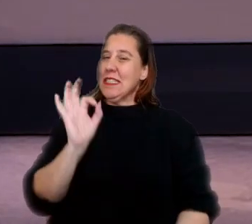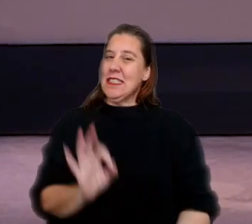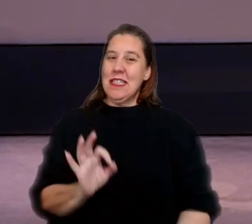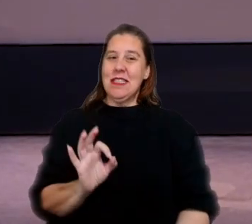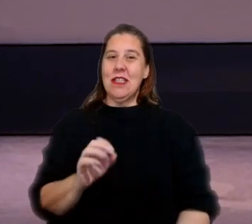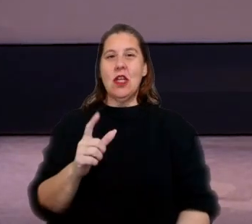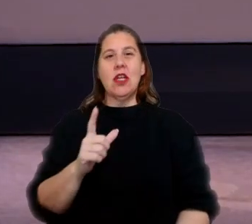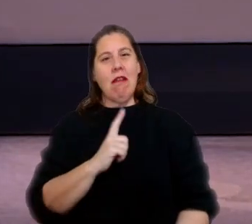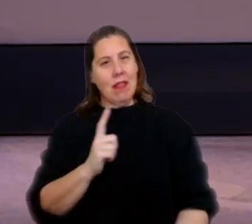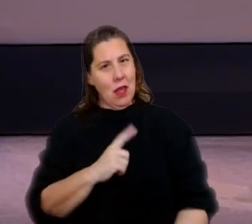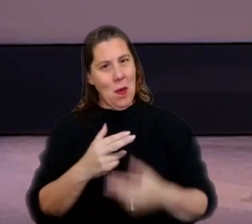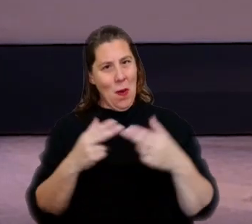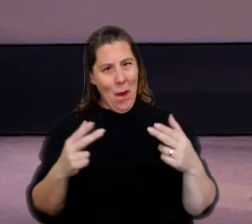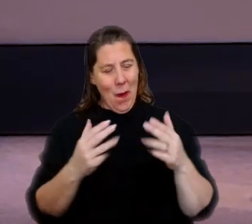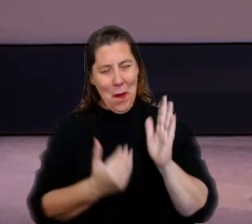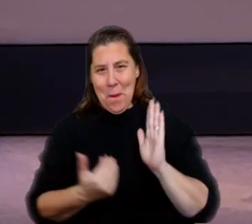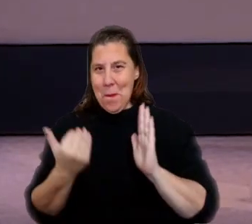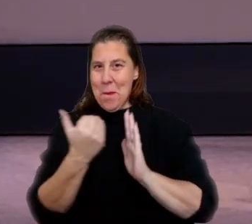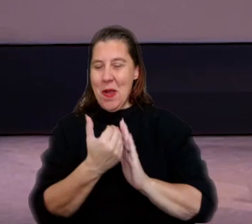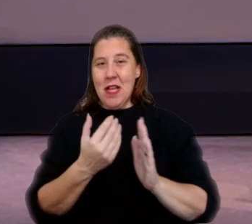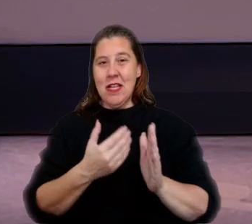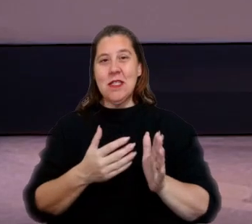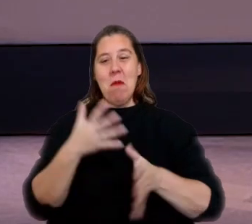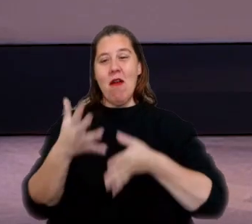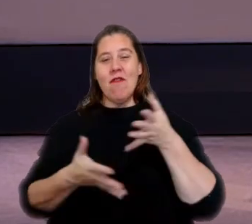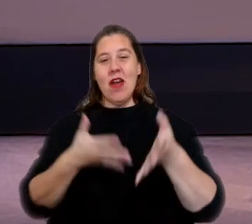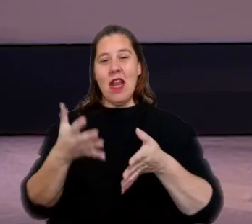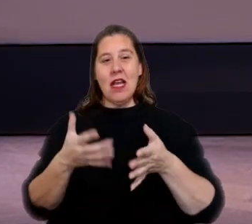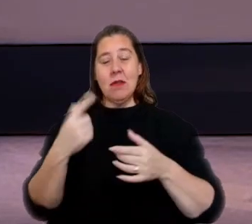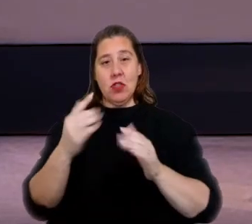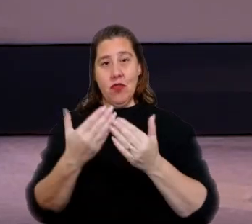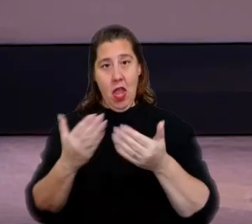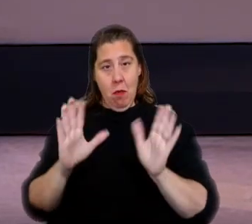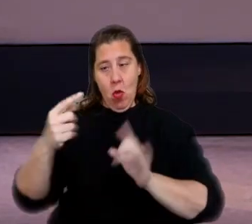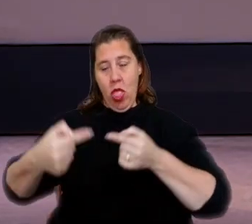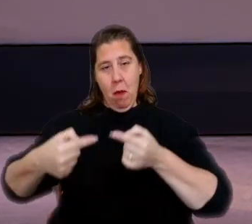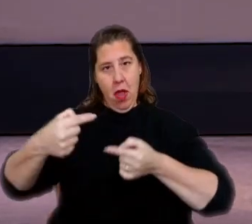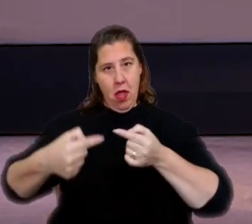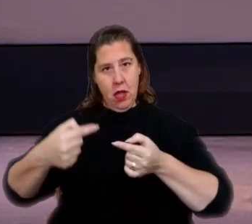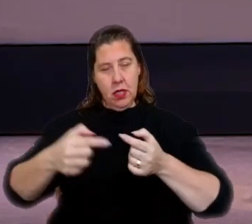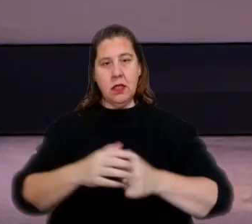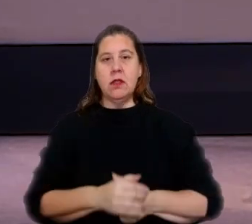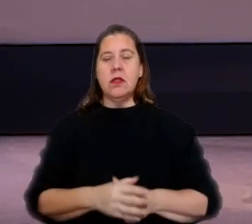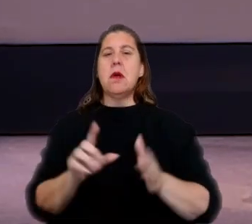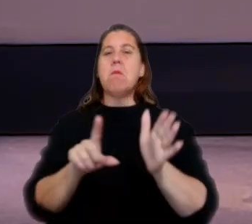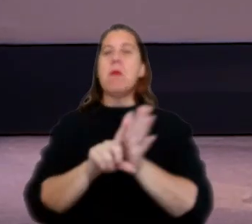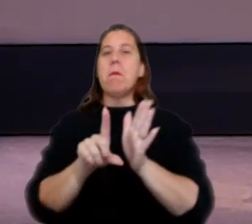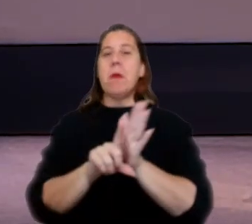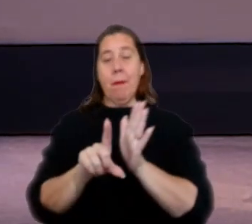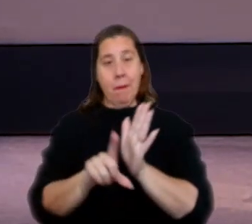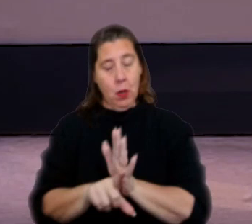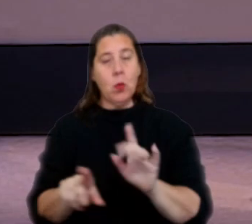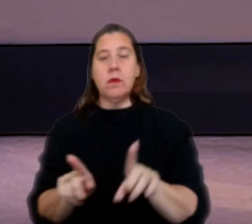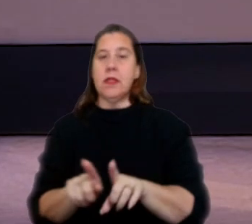Eu tenho certeza que você tem mais coisa para falar. E a gente vai abrir o debate com o público e aí com